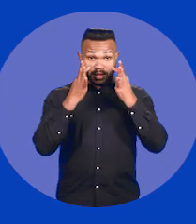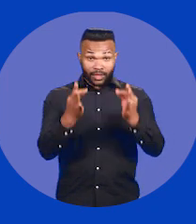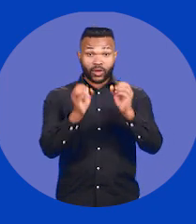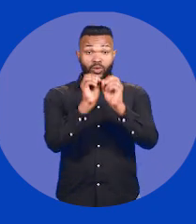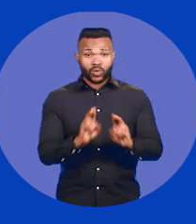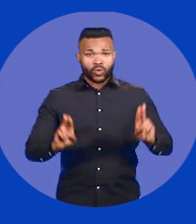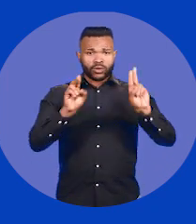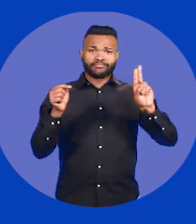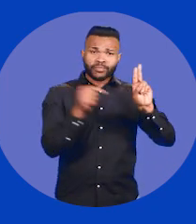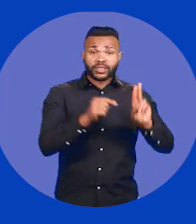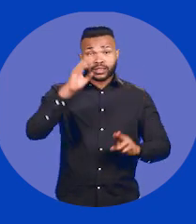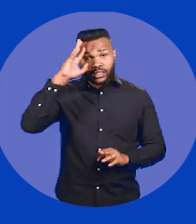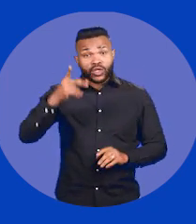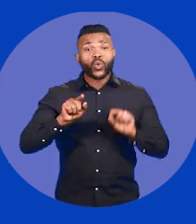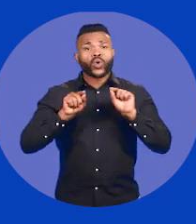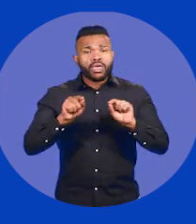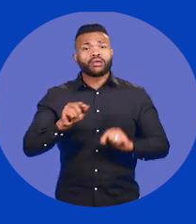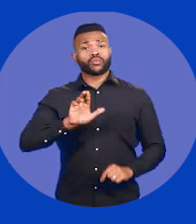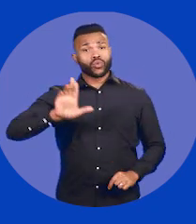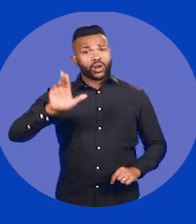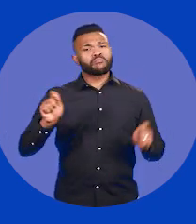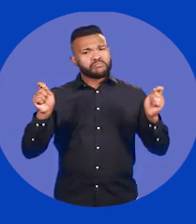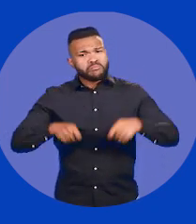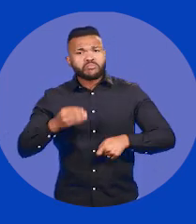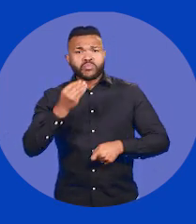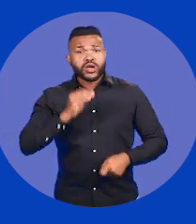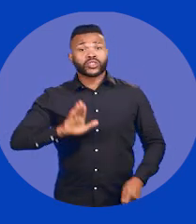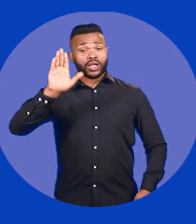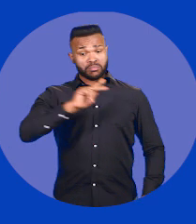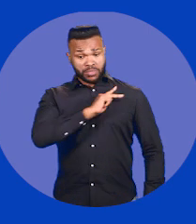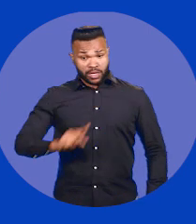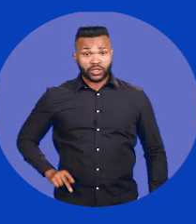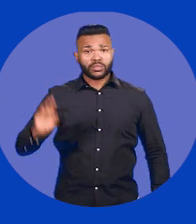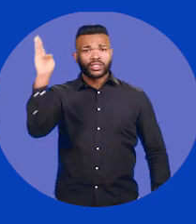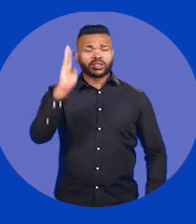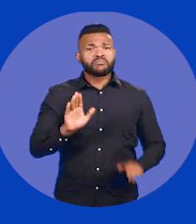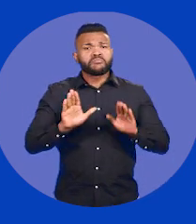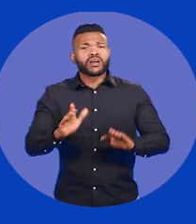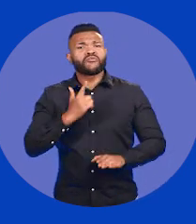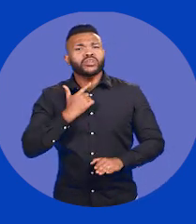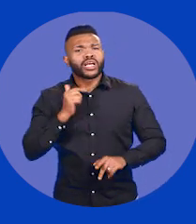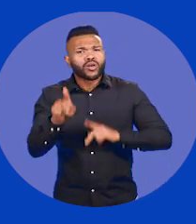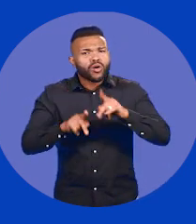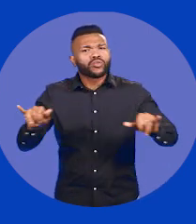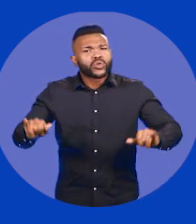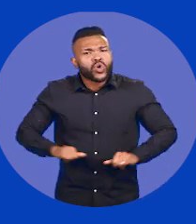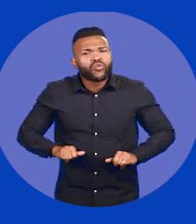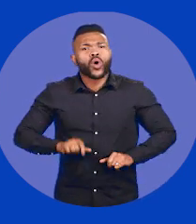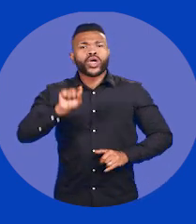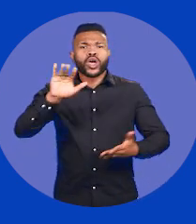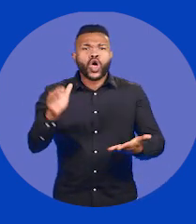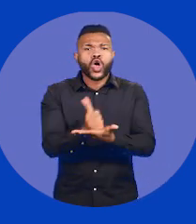Atenção, a ONU já decidiu que Lula poderia ser candidato e ser eleito presidente do Brasil. Mesmo assim, a vontade do povo sofreu mais um duro golpe